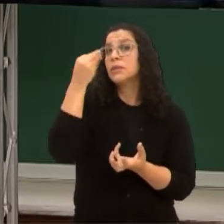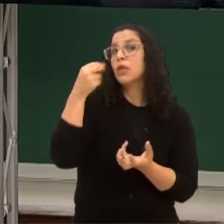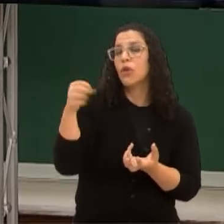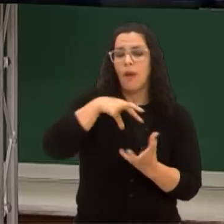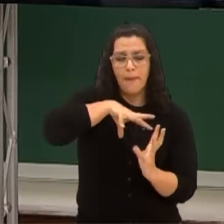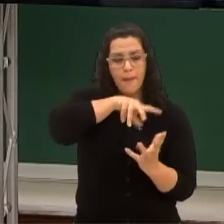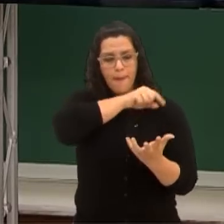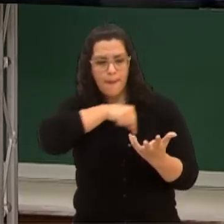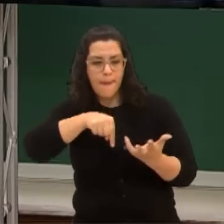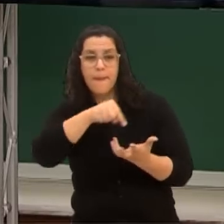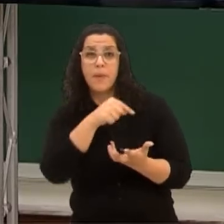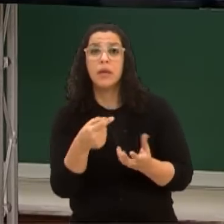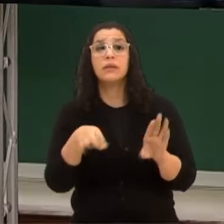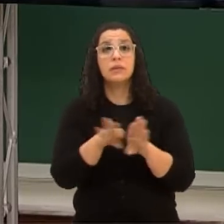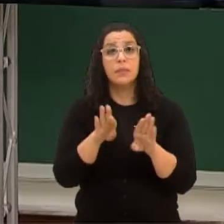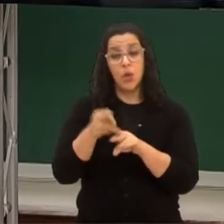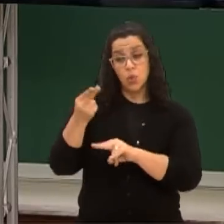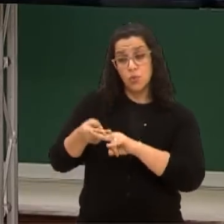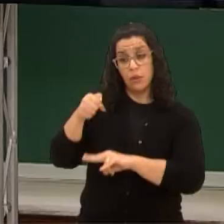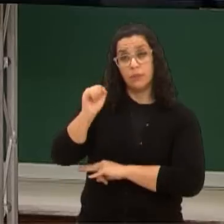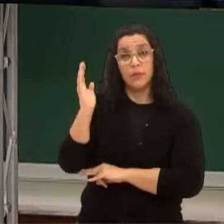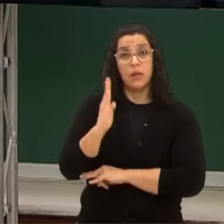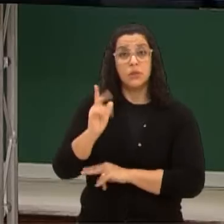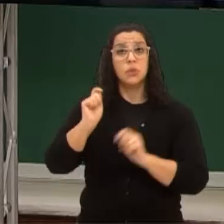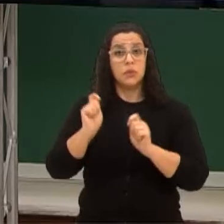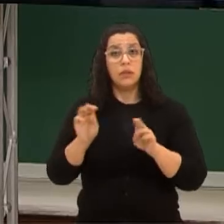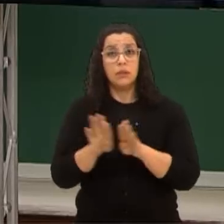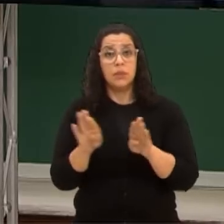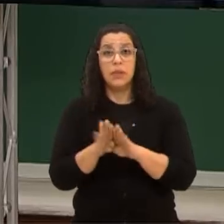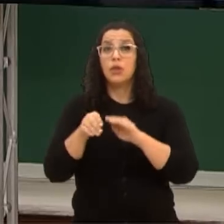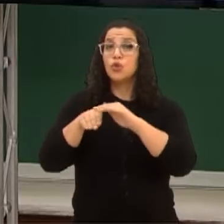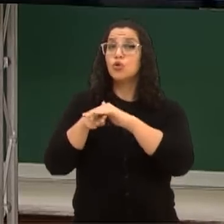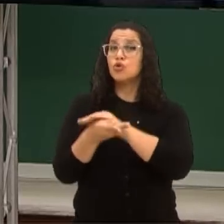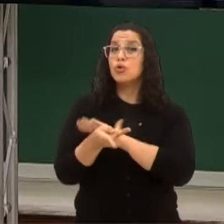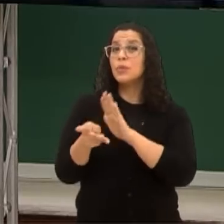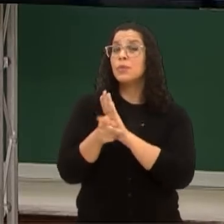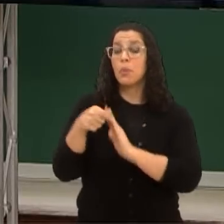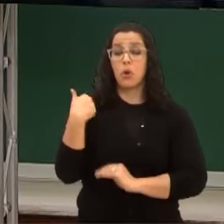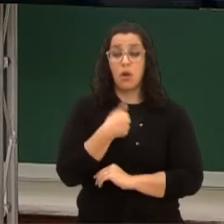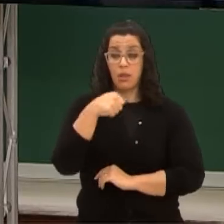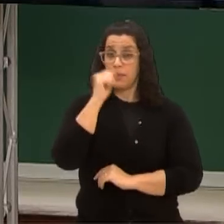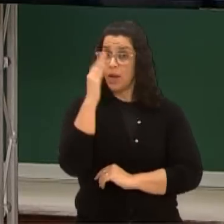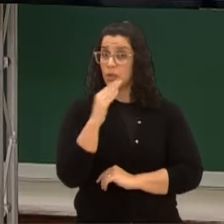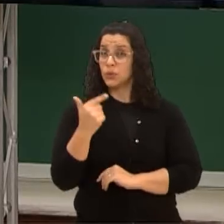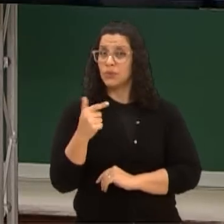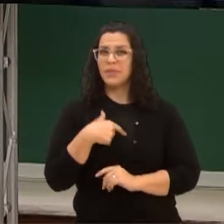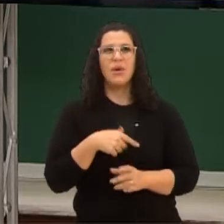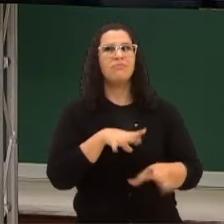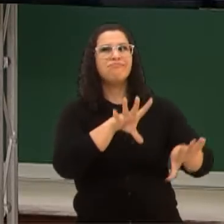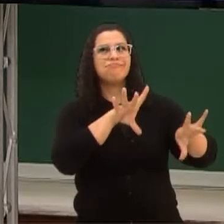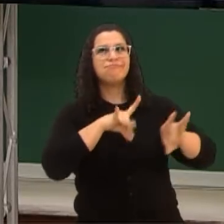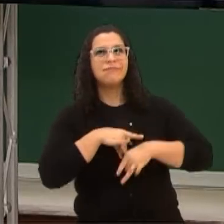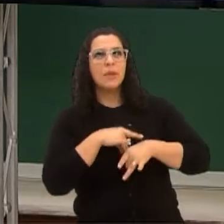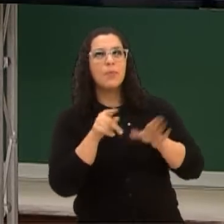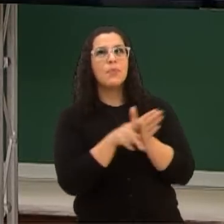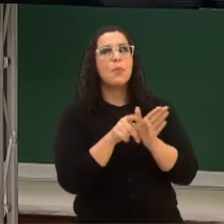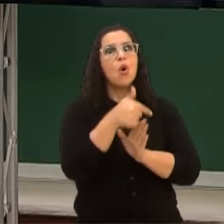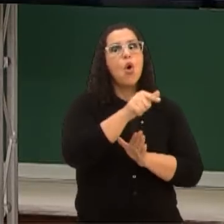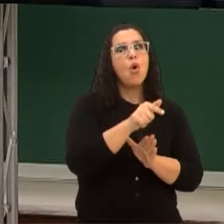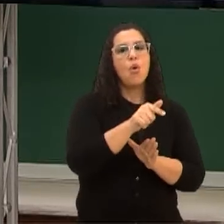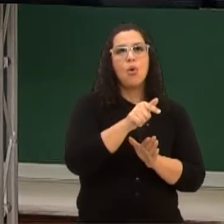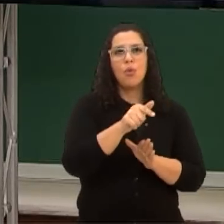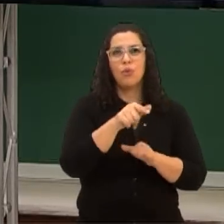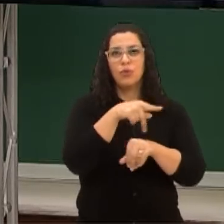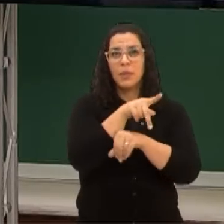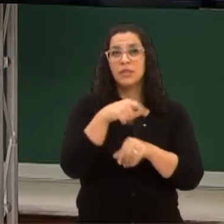experiências, trazer essas experiências para cá, atribuir costumes que talvez a gente não teria. Que seja um costume de